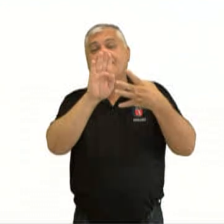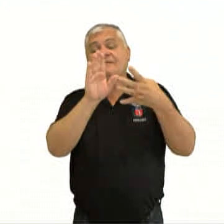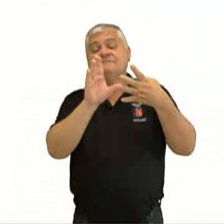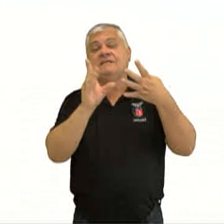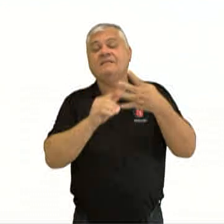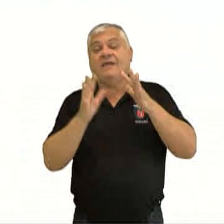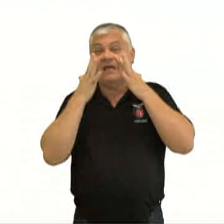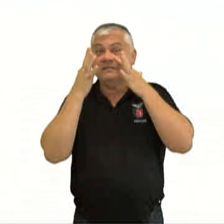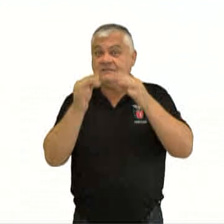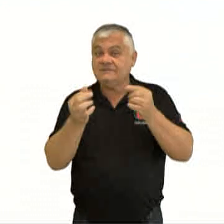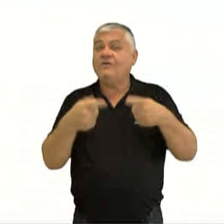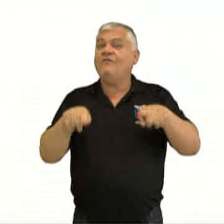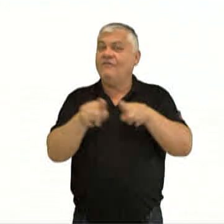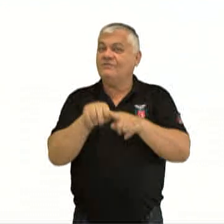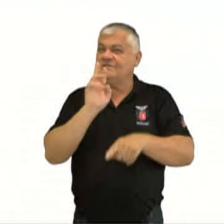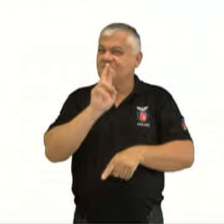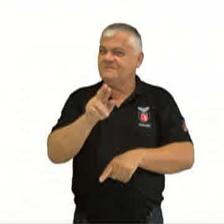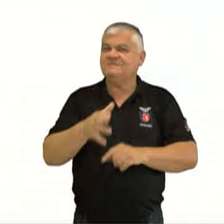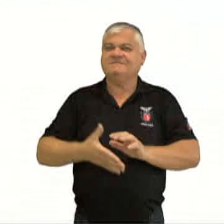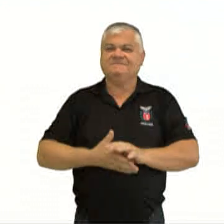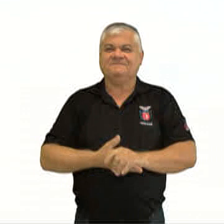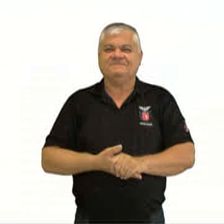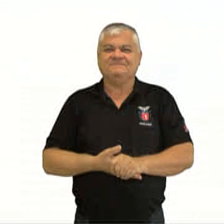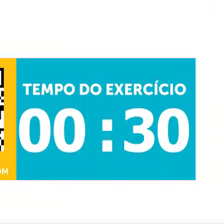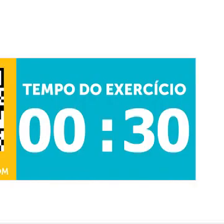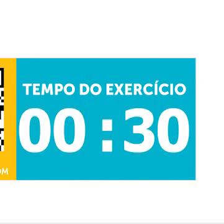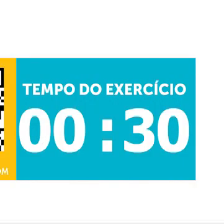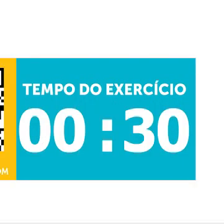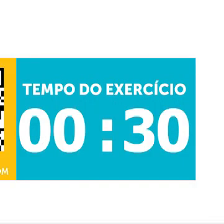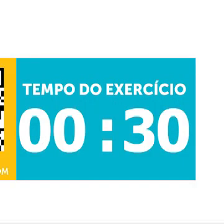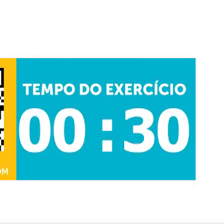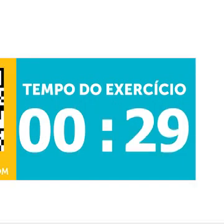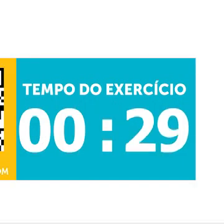eu já retorno com a resposta correta.